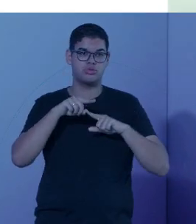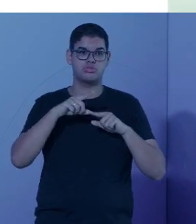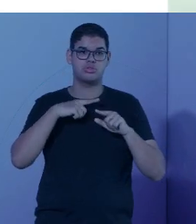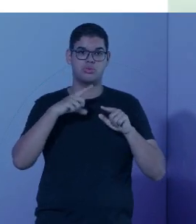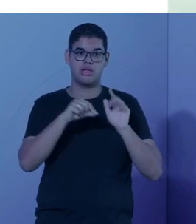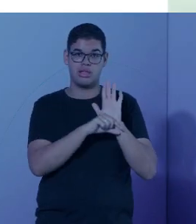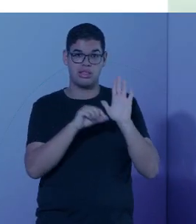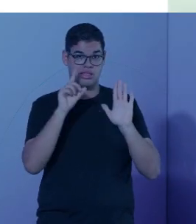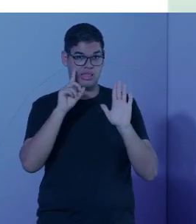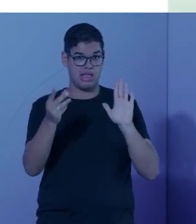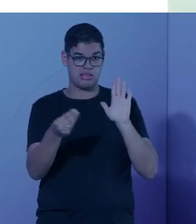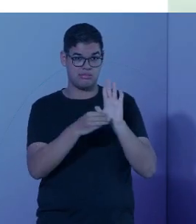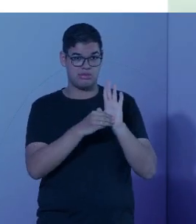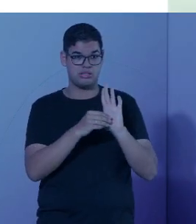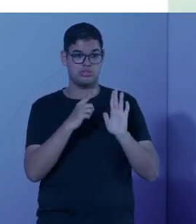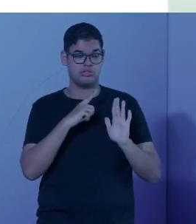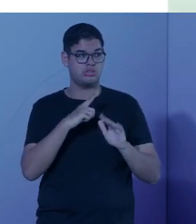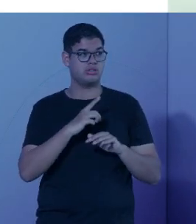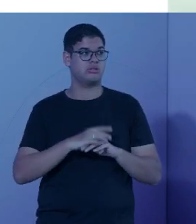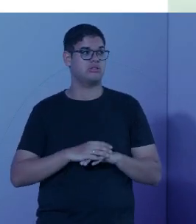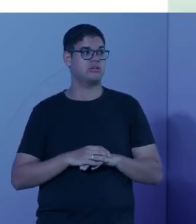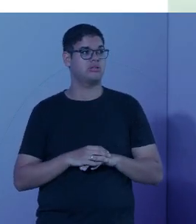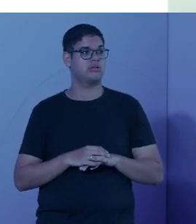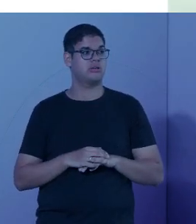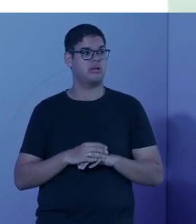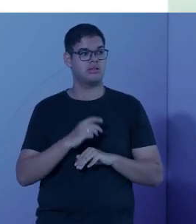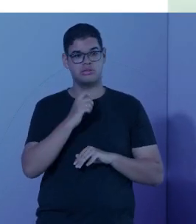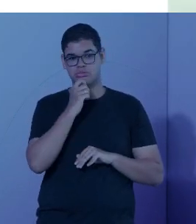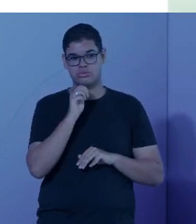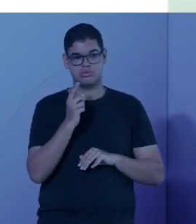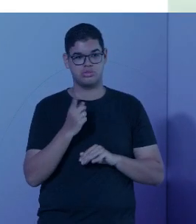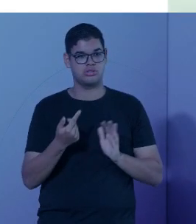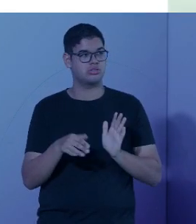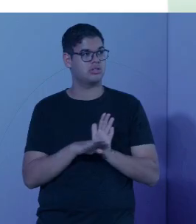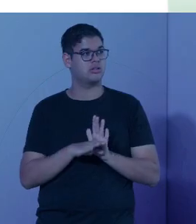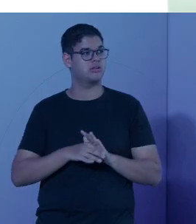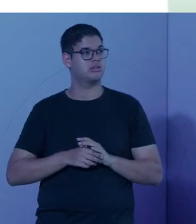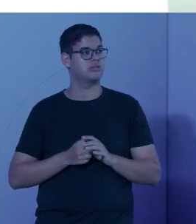de incorporação. Ele nem tinha chegado no SIGTAP ainda. Tá?